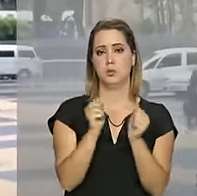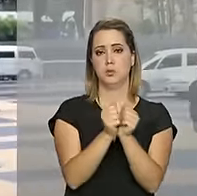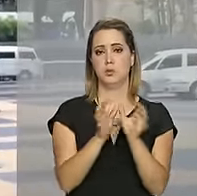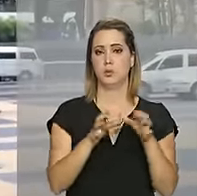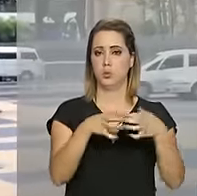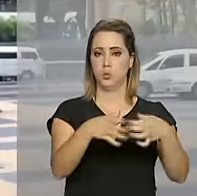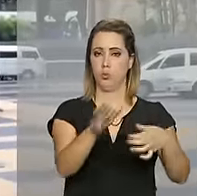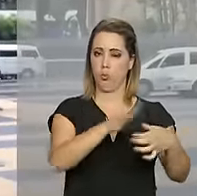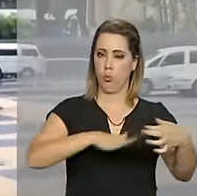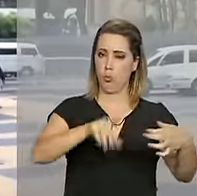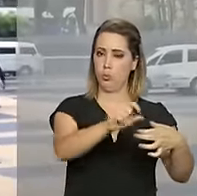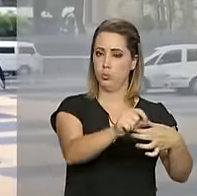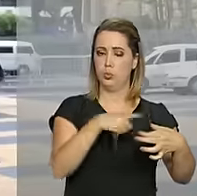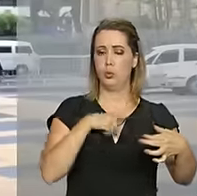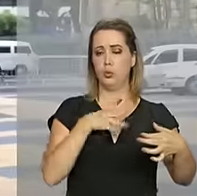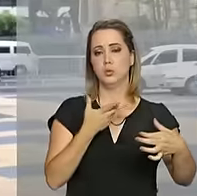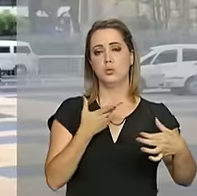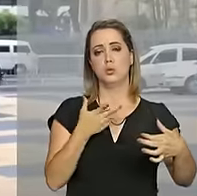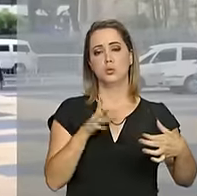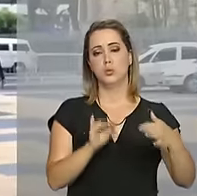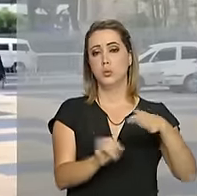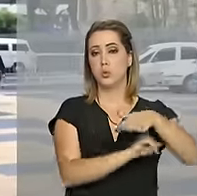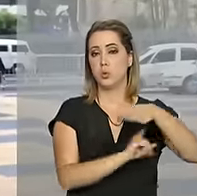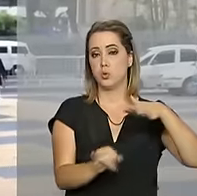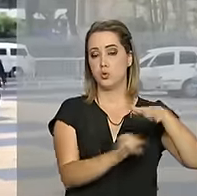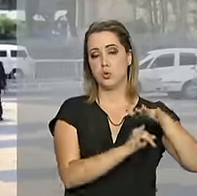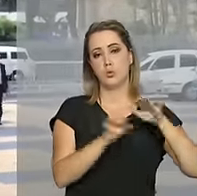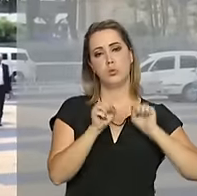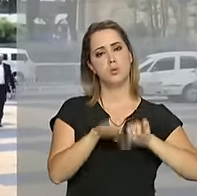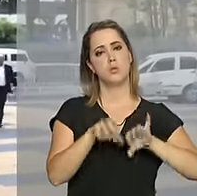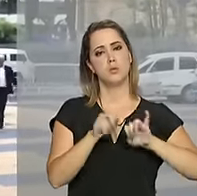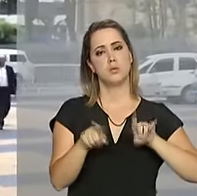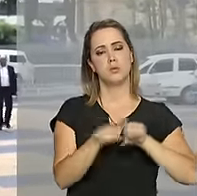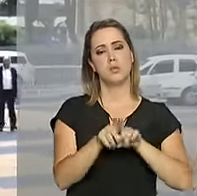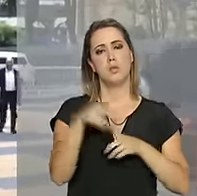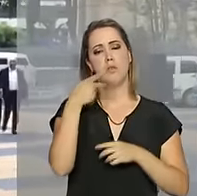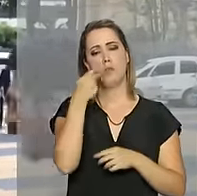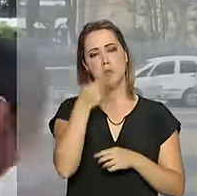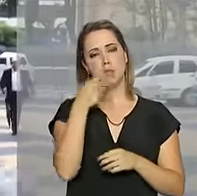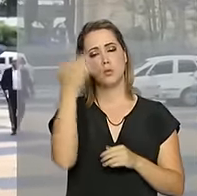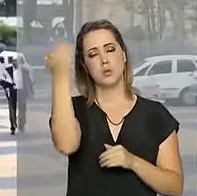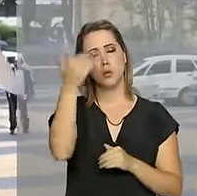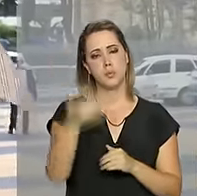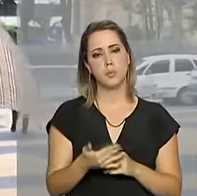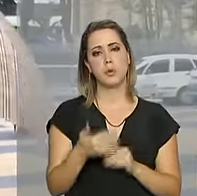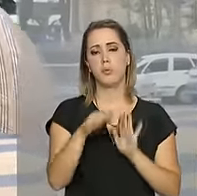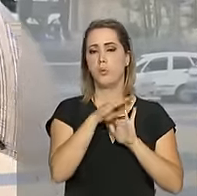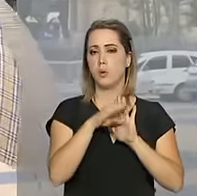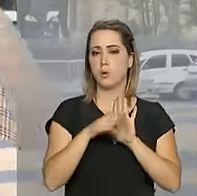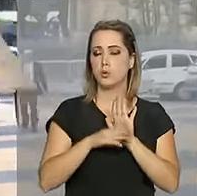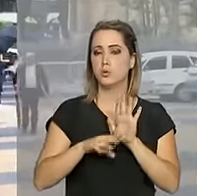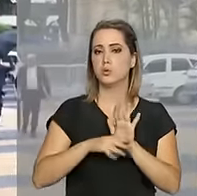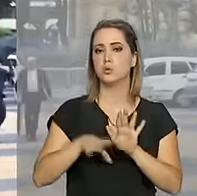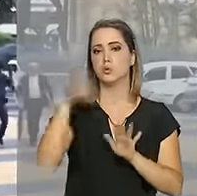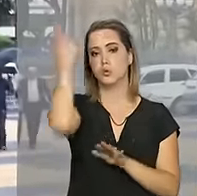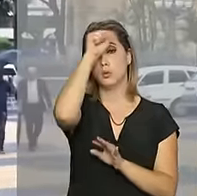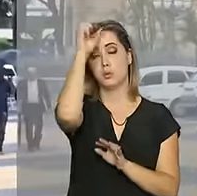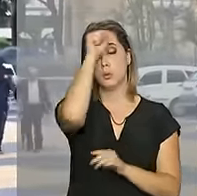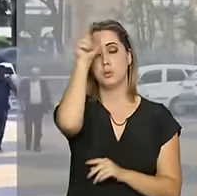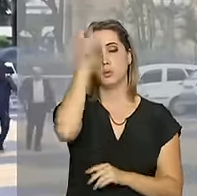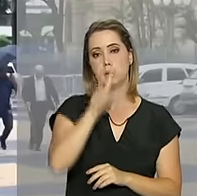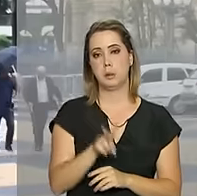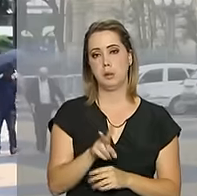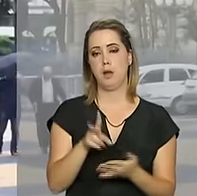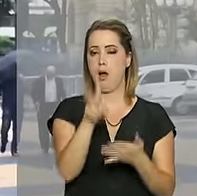de organizações não governamentais e institutos de educação para falar sobre projetos de alfabetização. Às 3 da tarde,